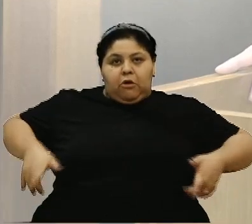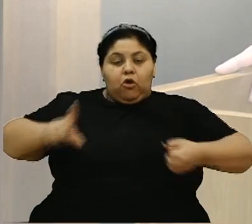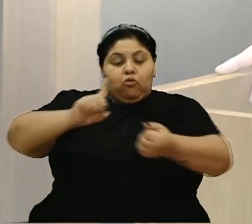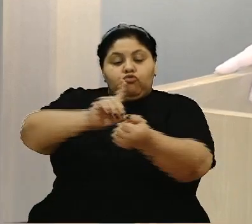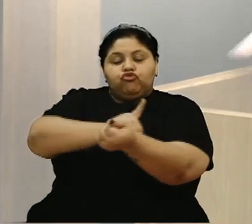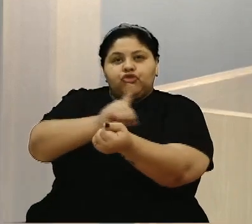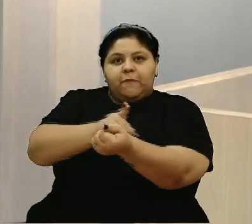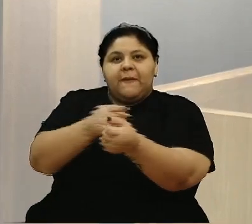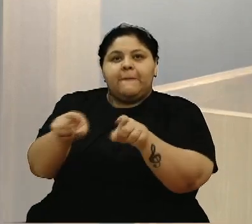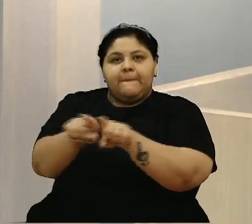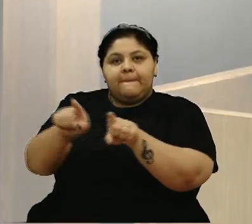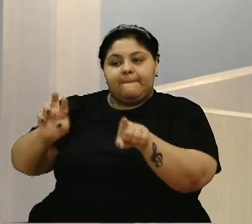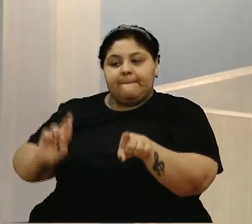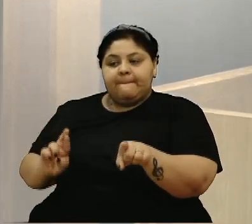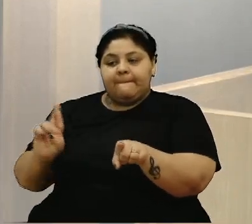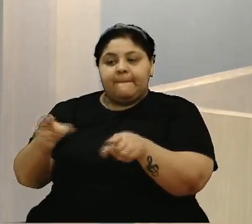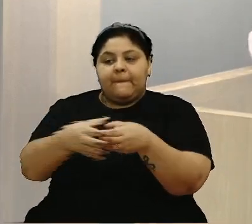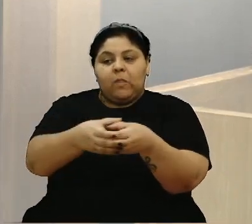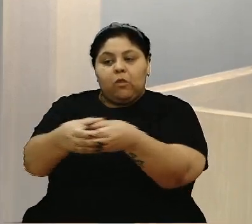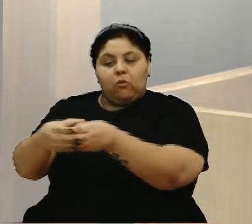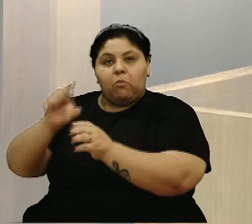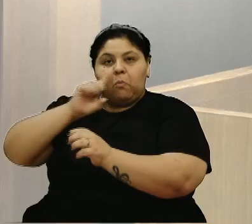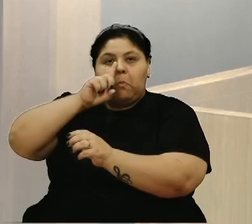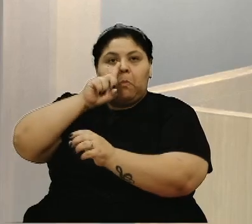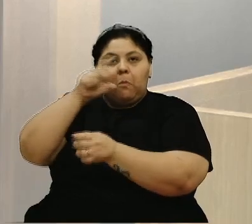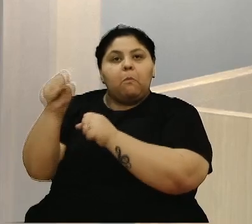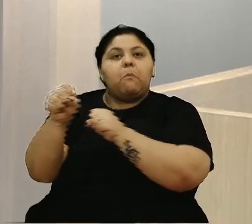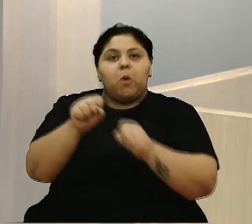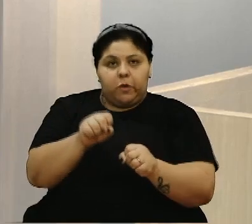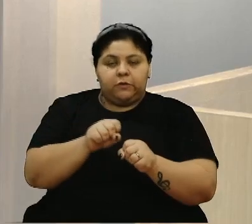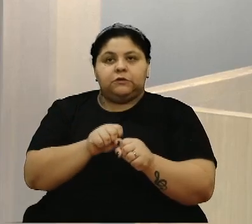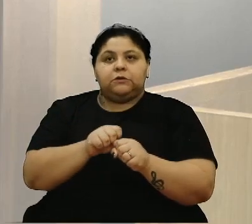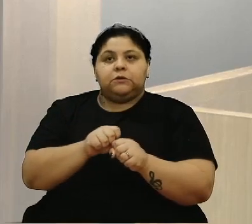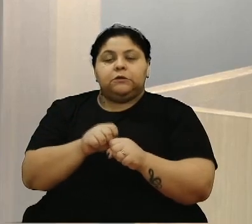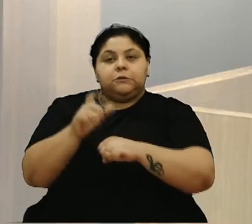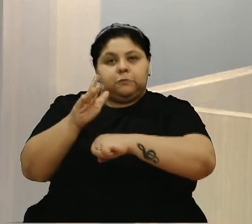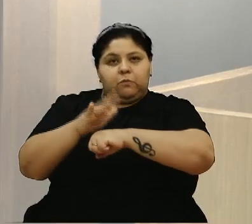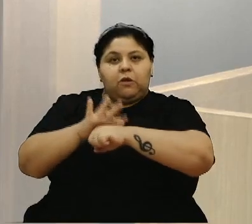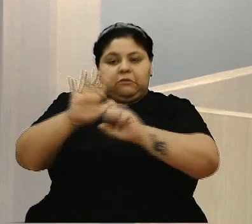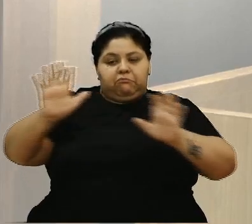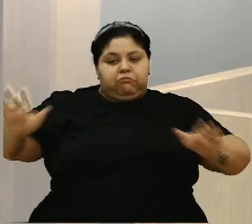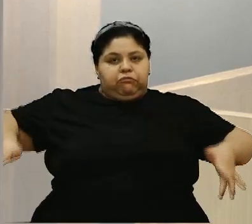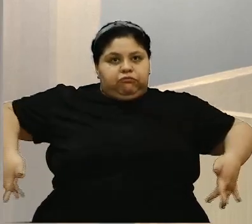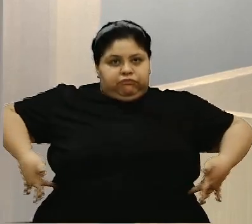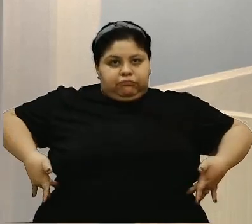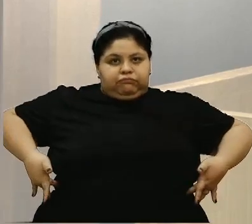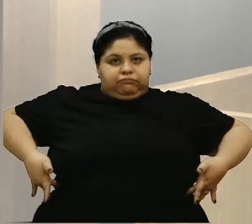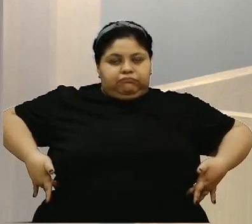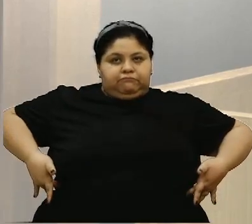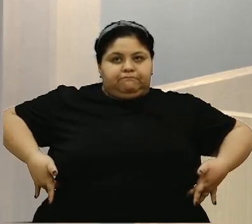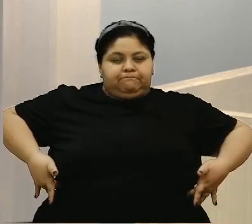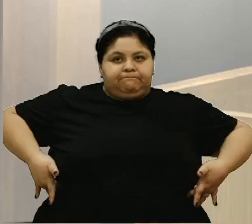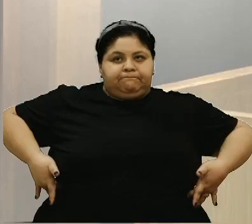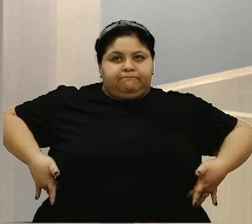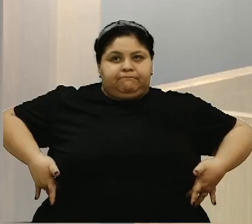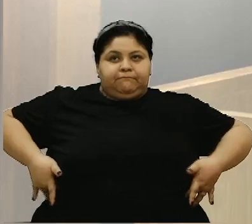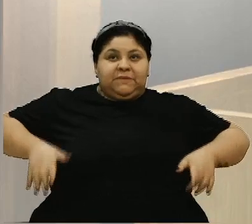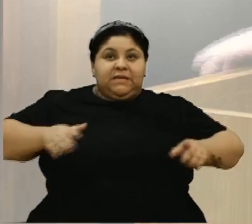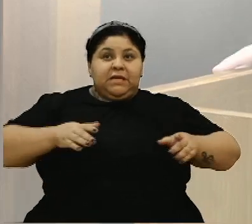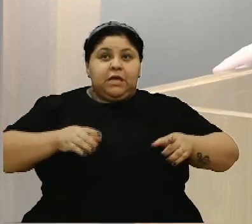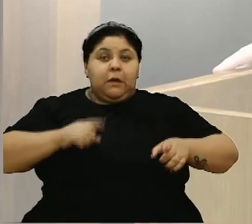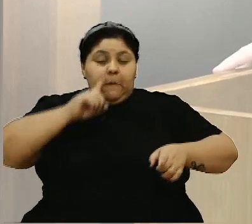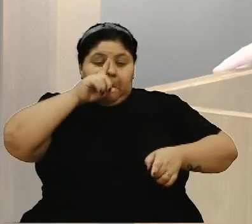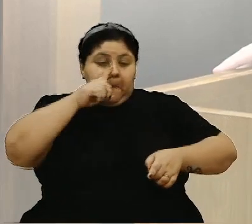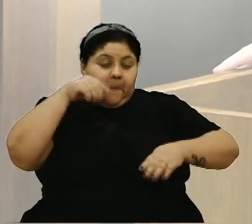também representam um grupo de risco que também pode levar à doença renal. E as doenças renais crônicas atingem mais de